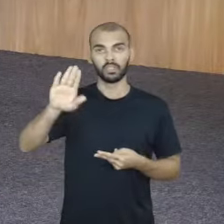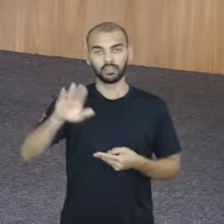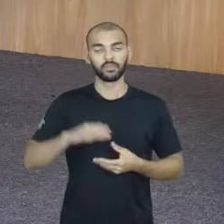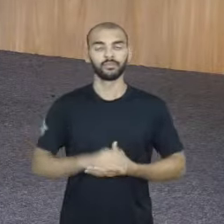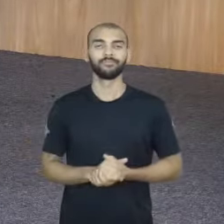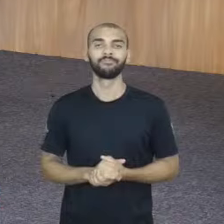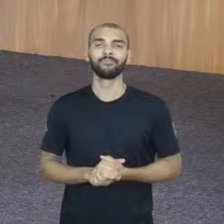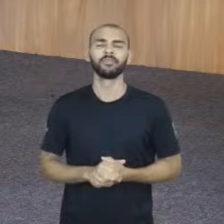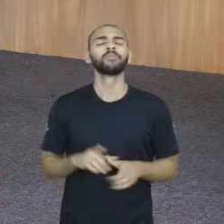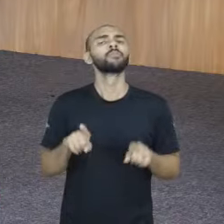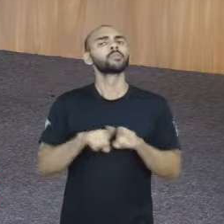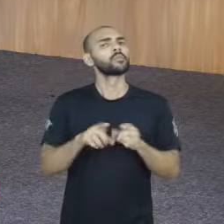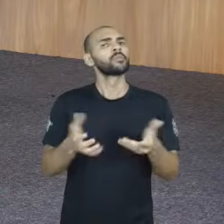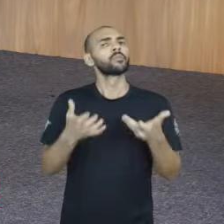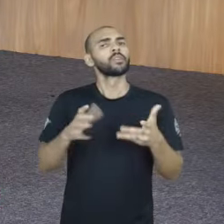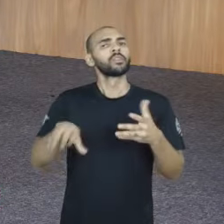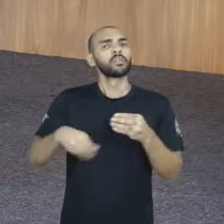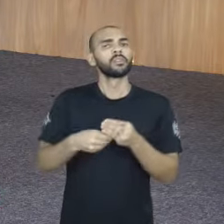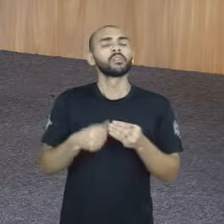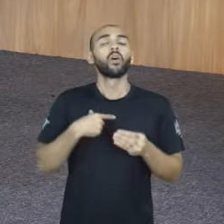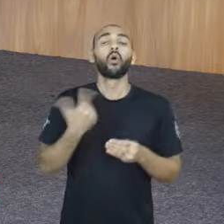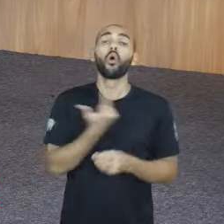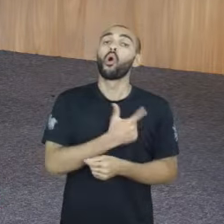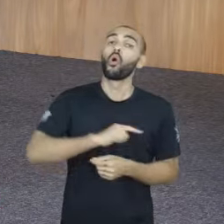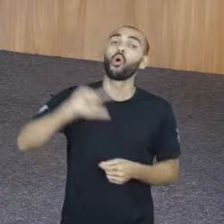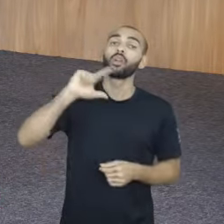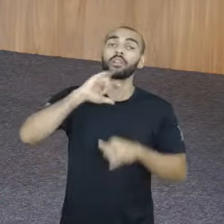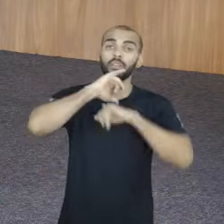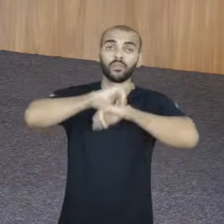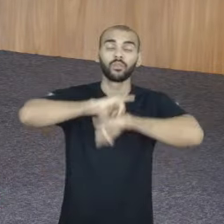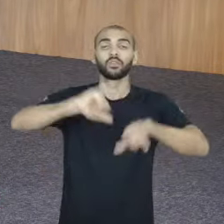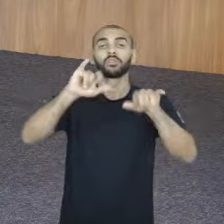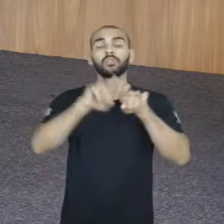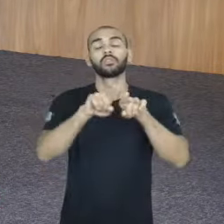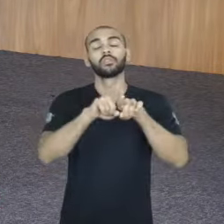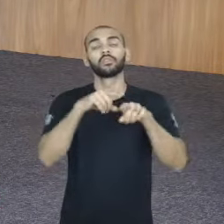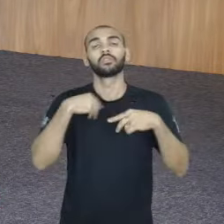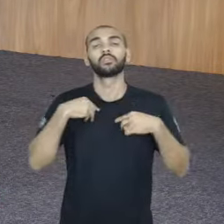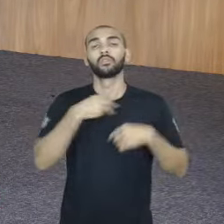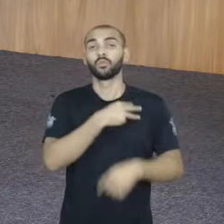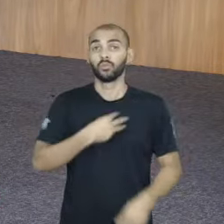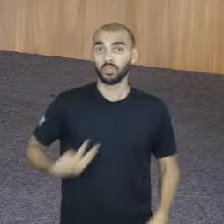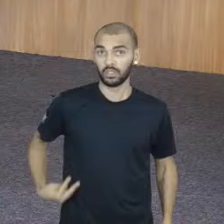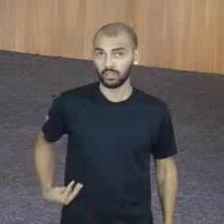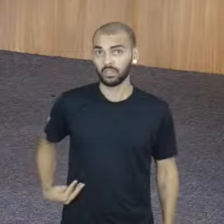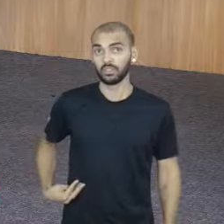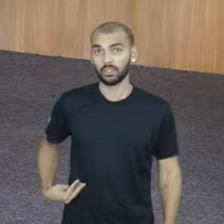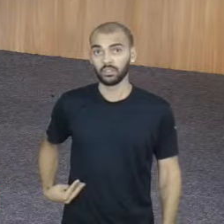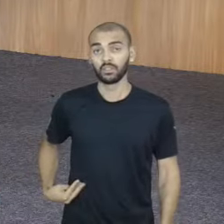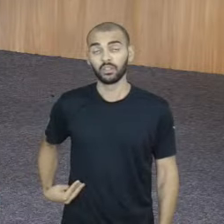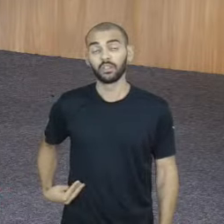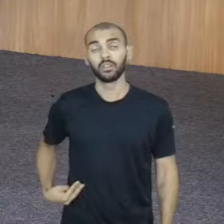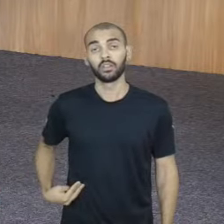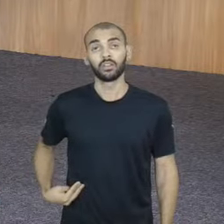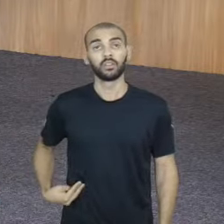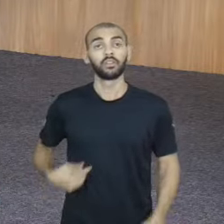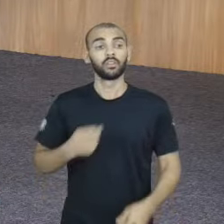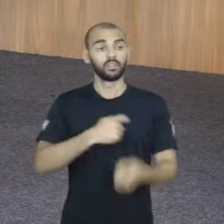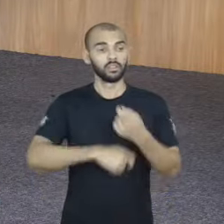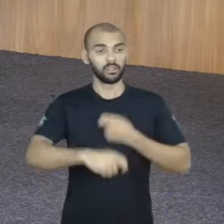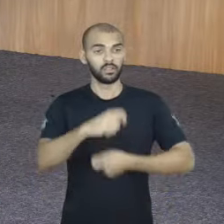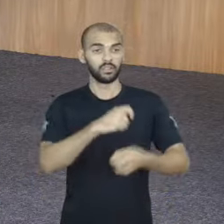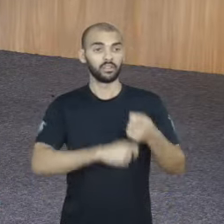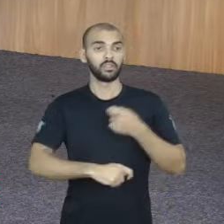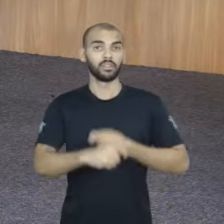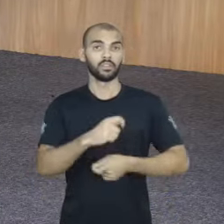também outra divulgação aqui, né? O ministro da Fazenda, Fernando Haddad, disse que o governo Lula